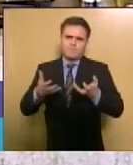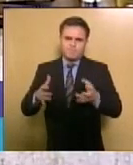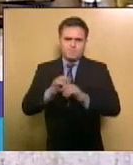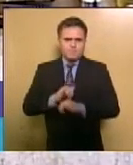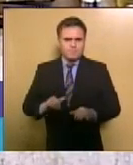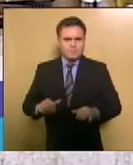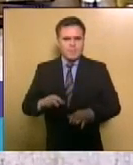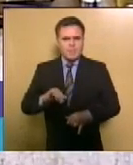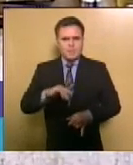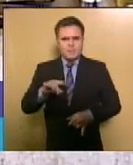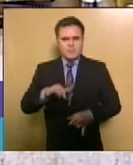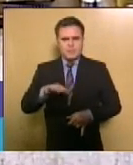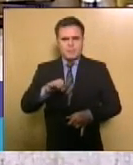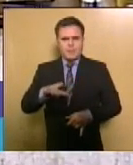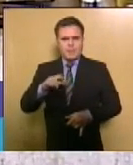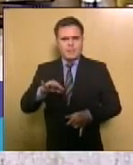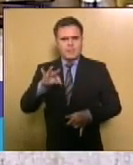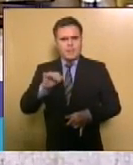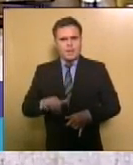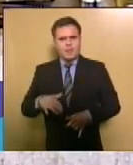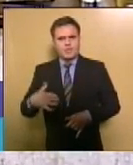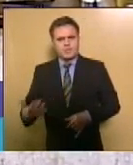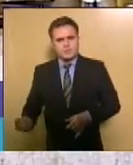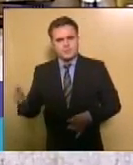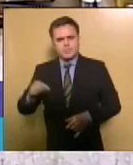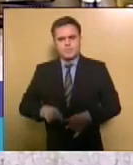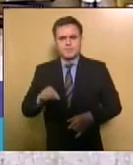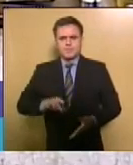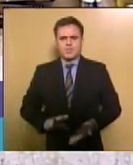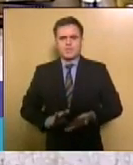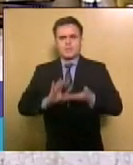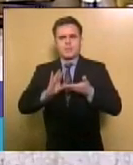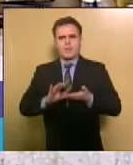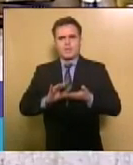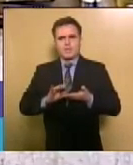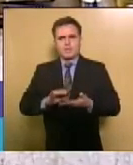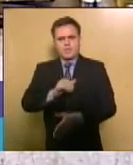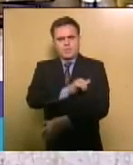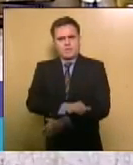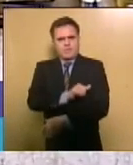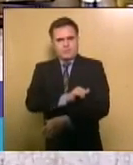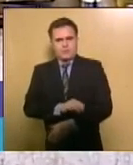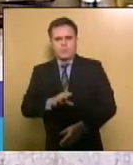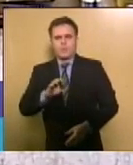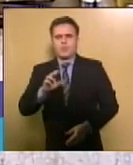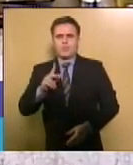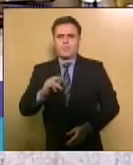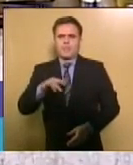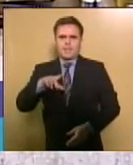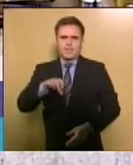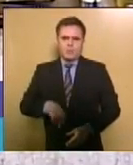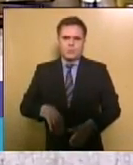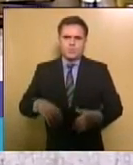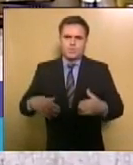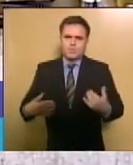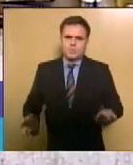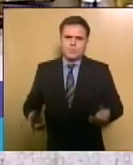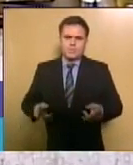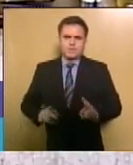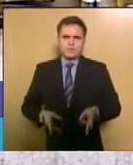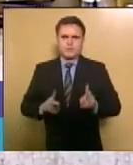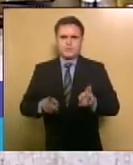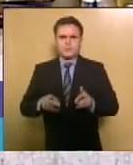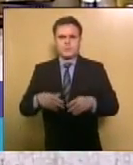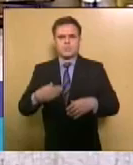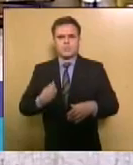isabelita Almeida aqui do Conselho Regional de Enfermagem do Companheiro PL vicepresidente da C